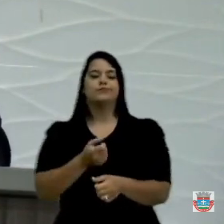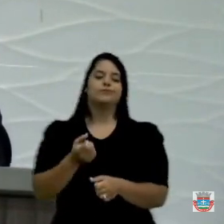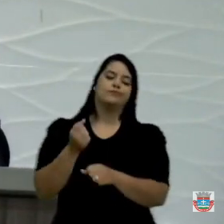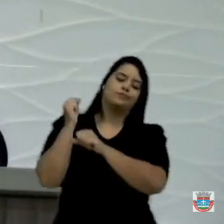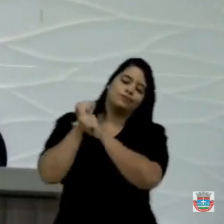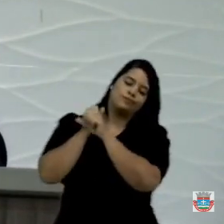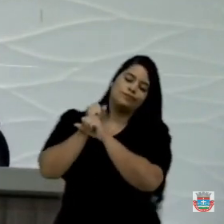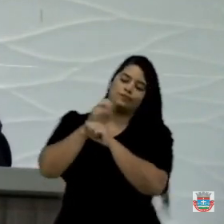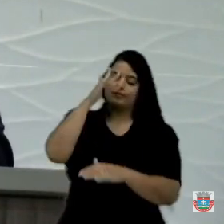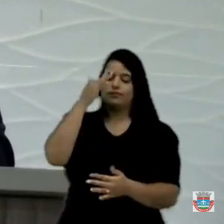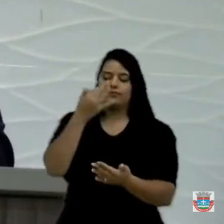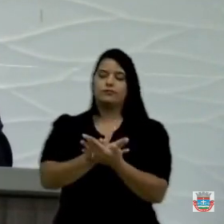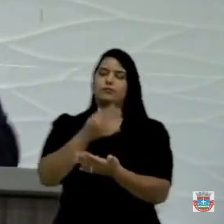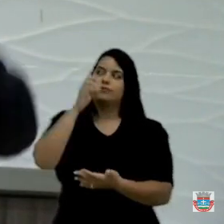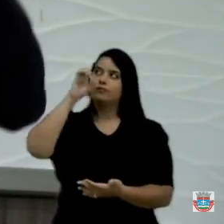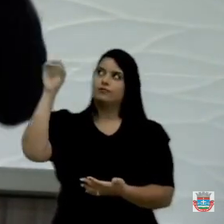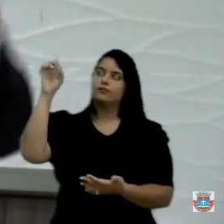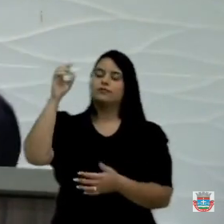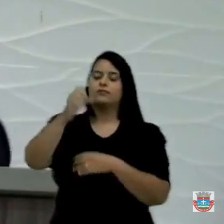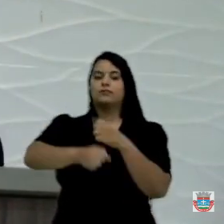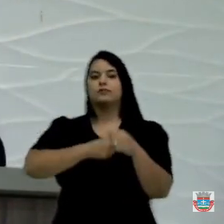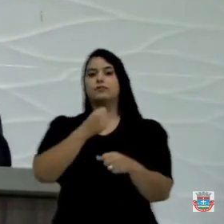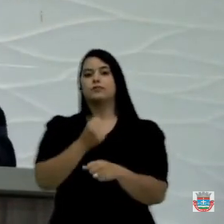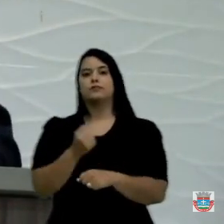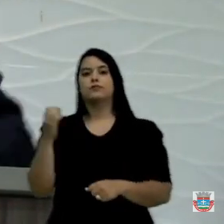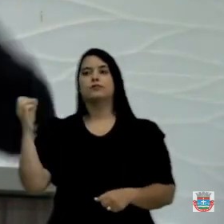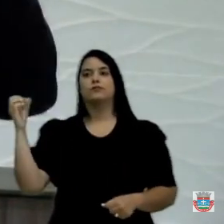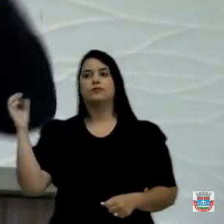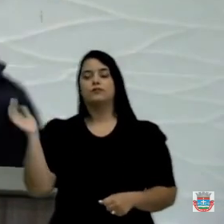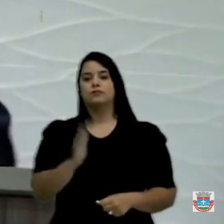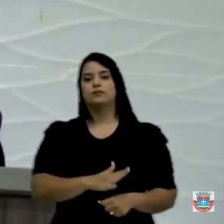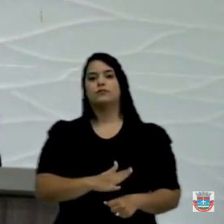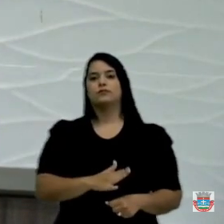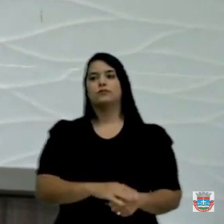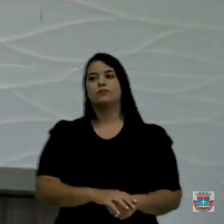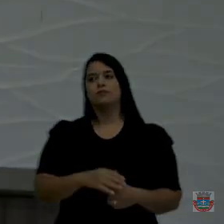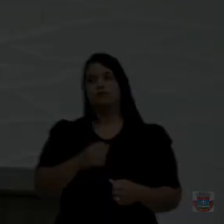Deus e o bom Jesus que próximo ano nós temos cirurgia em São Bento do Una. Um abraço, presidente.